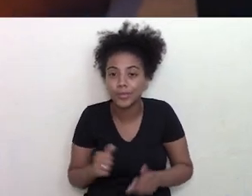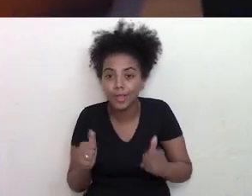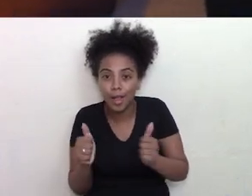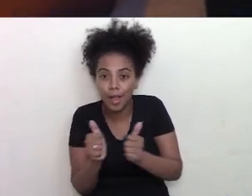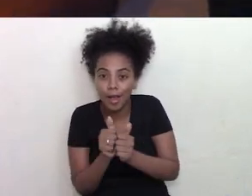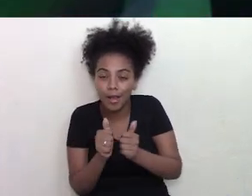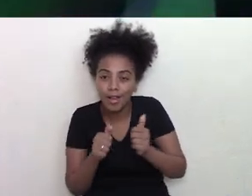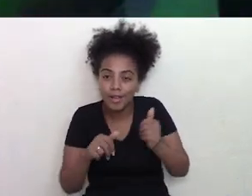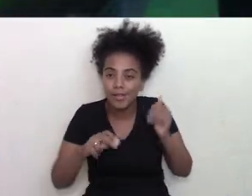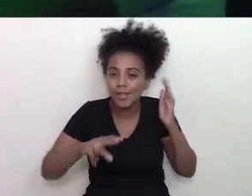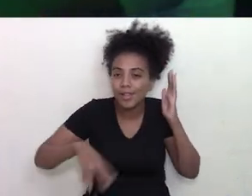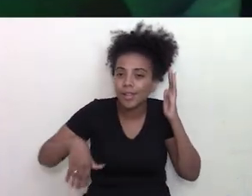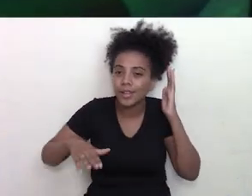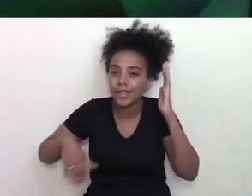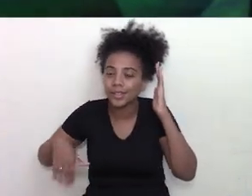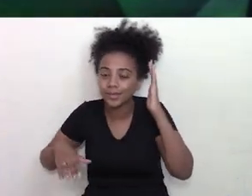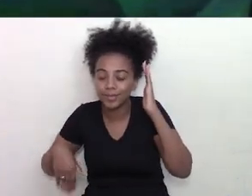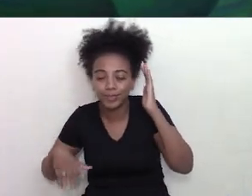praia.